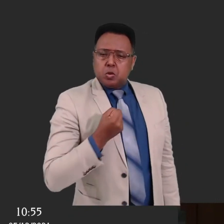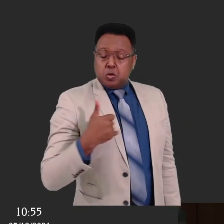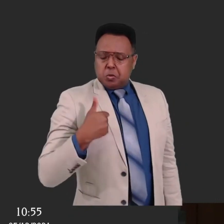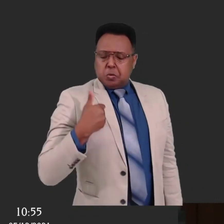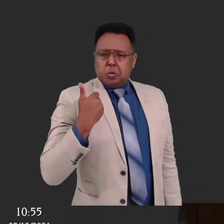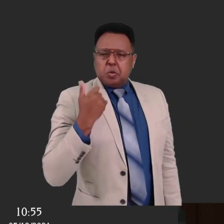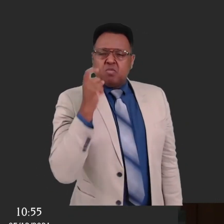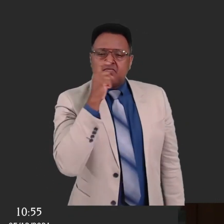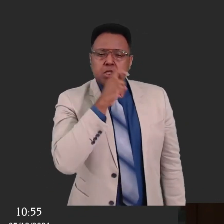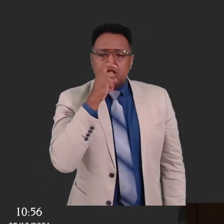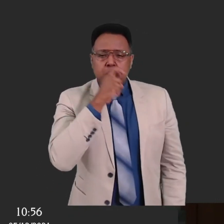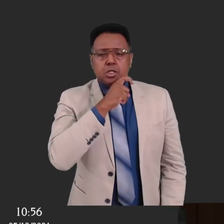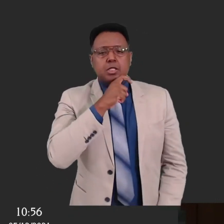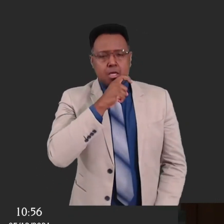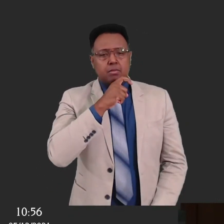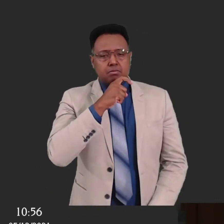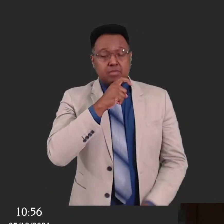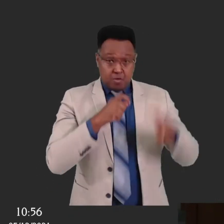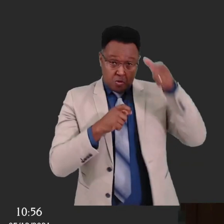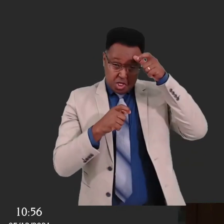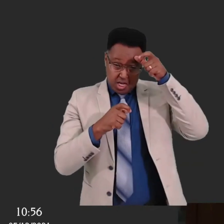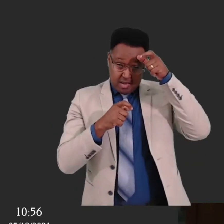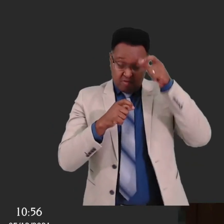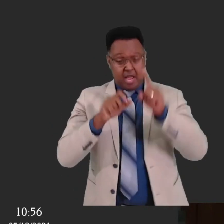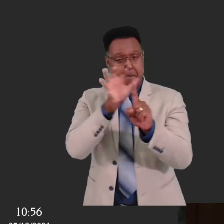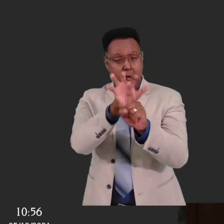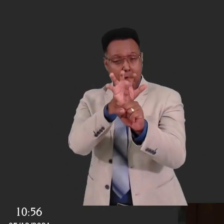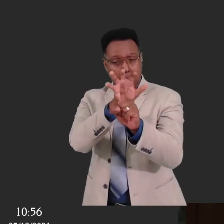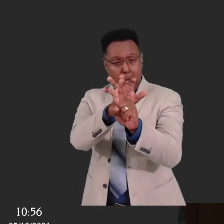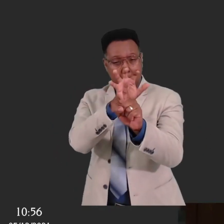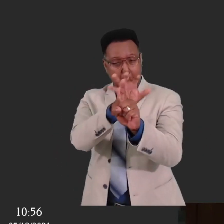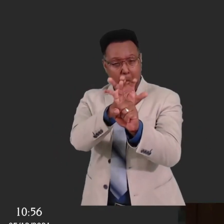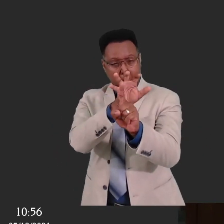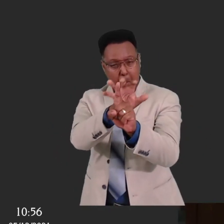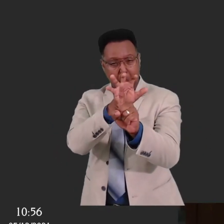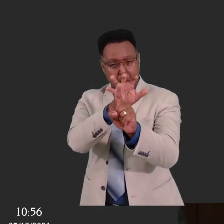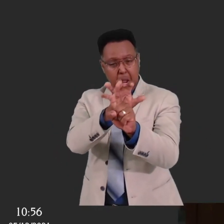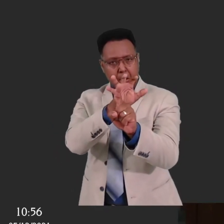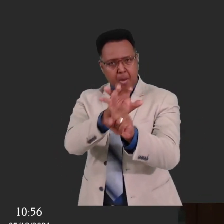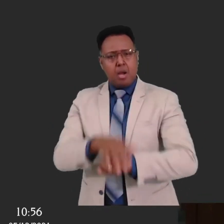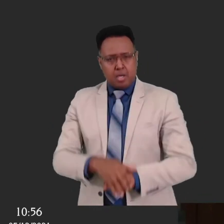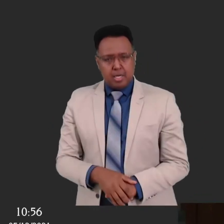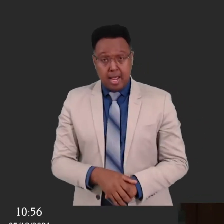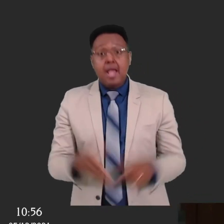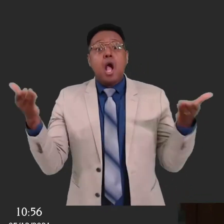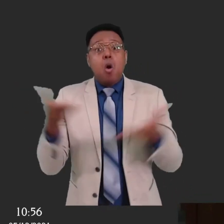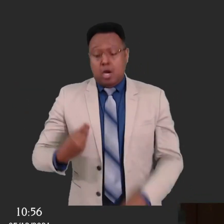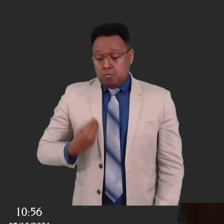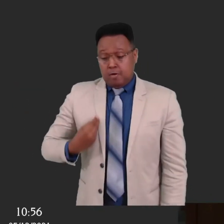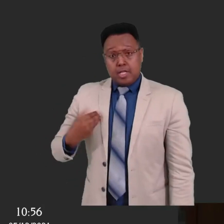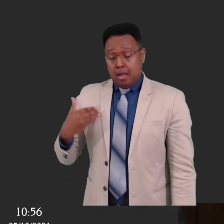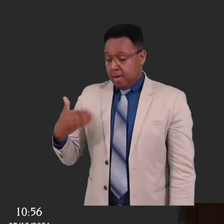do ciúme, e vai jogando. E chega agora de avançar esta folha branca da tua